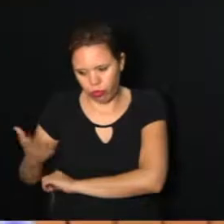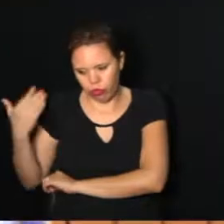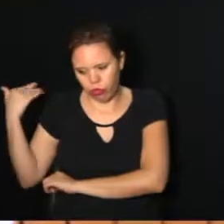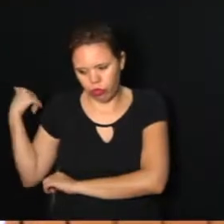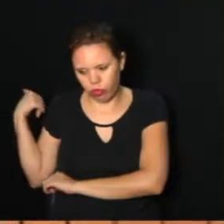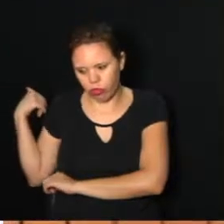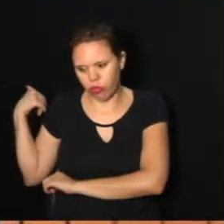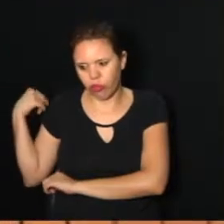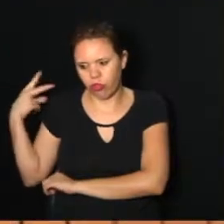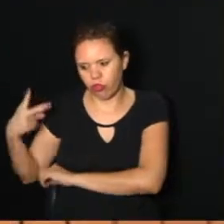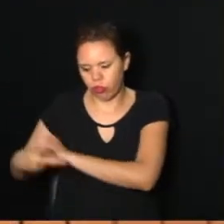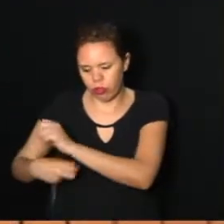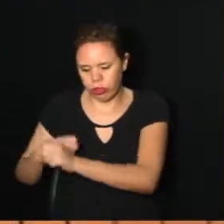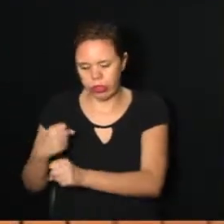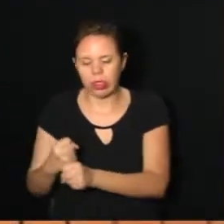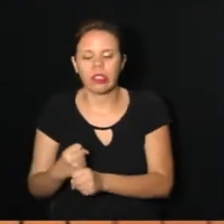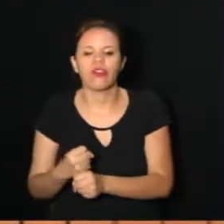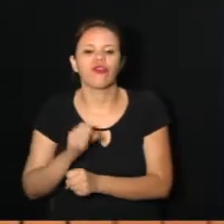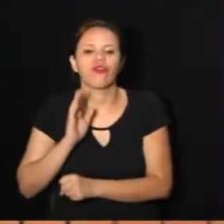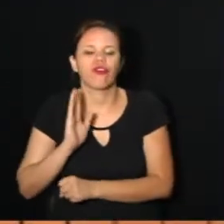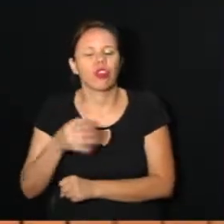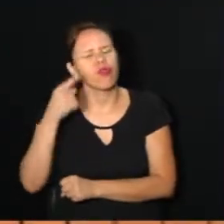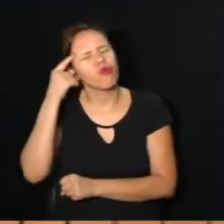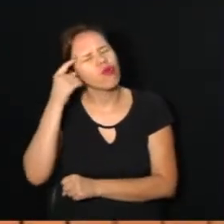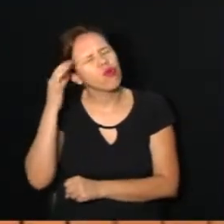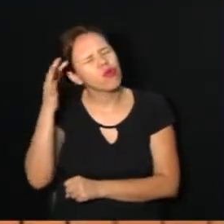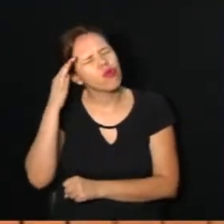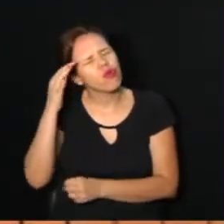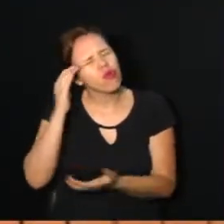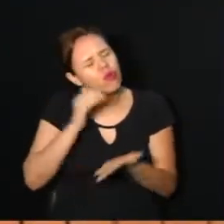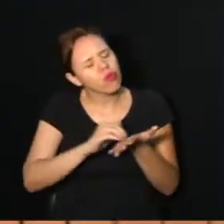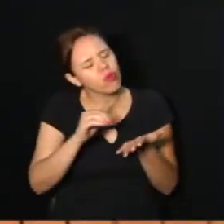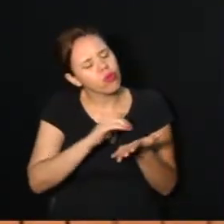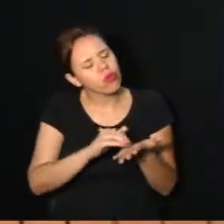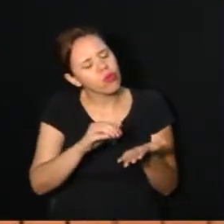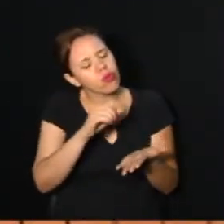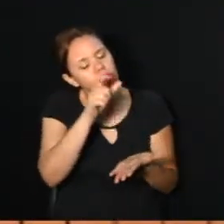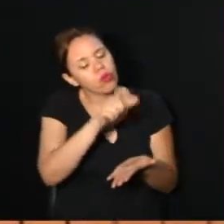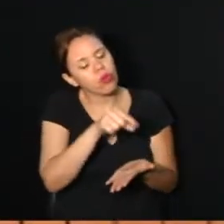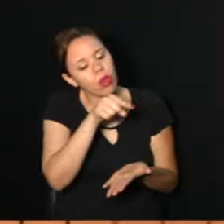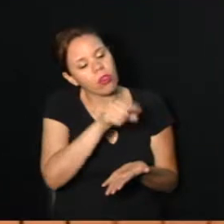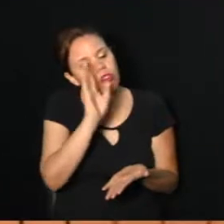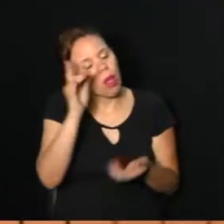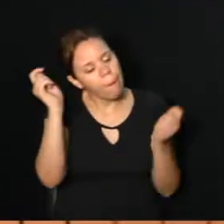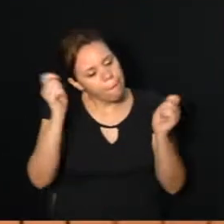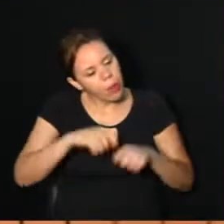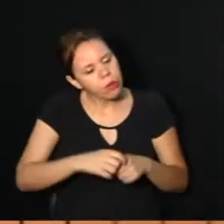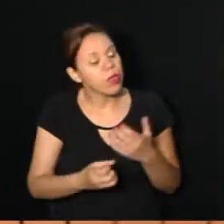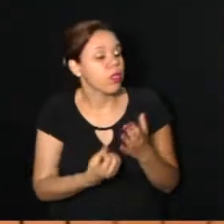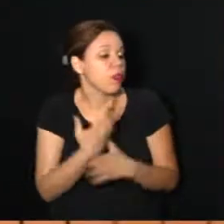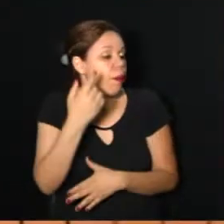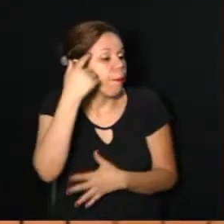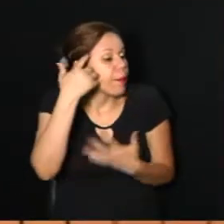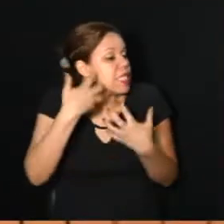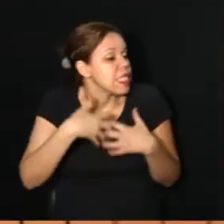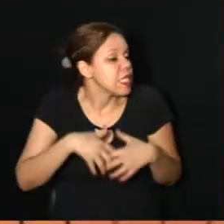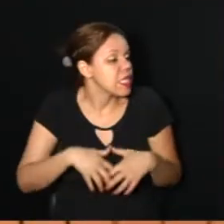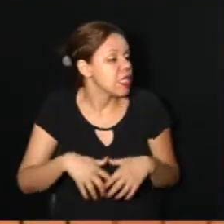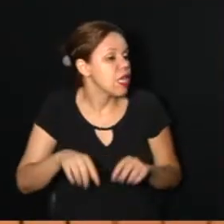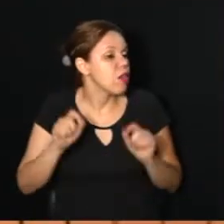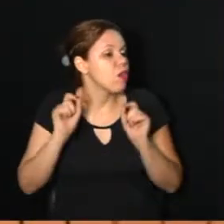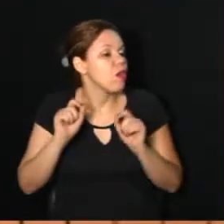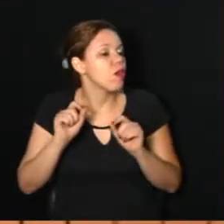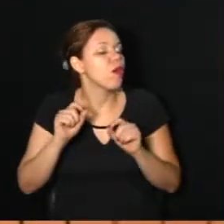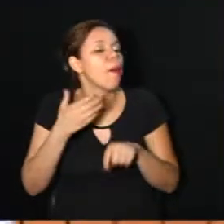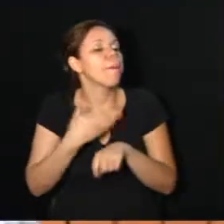nesses últimos 2 anos, já era um sonho do secretário. Ele já falava dessa possibilidade de se pensar em